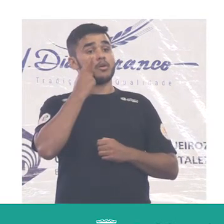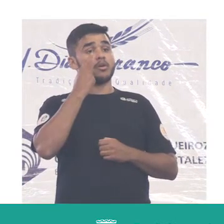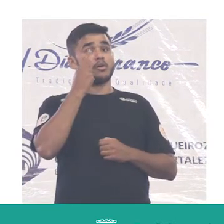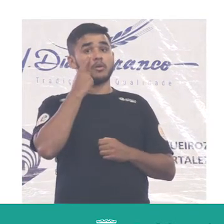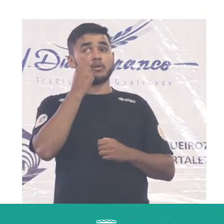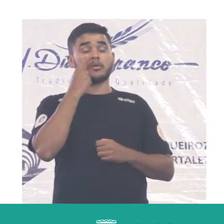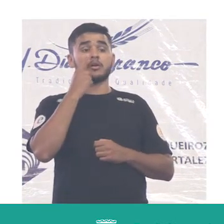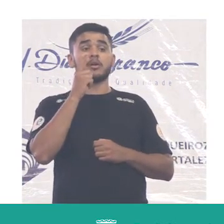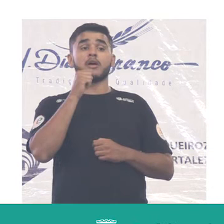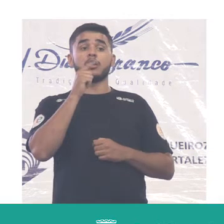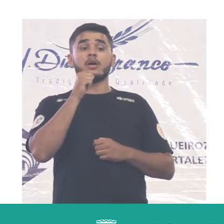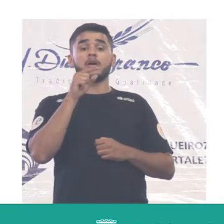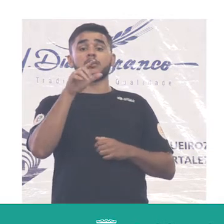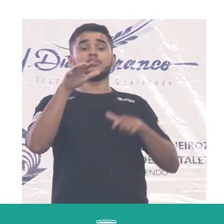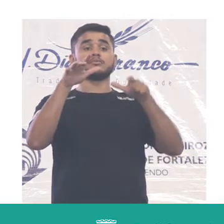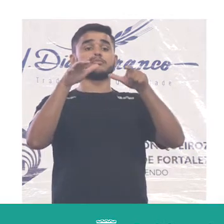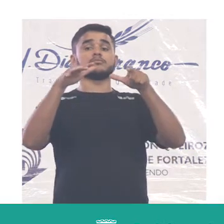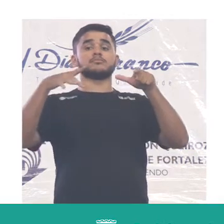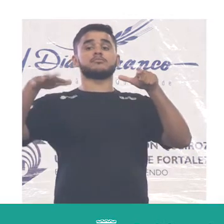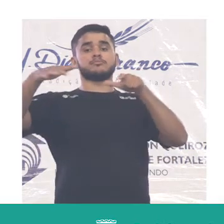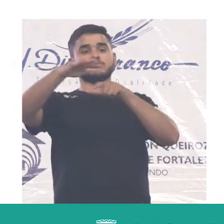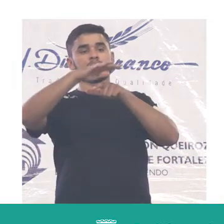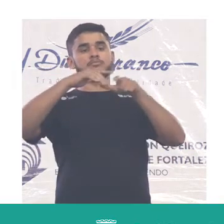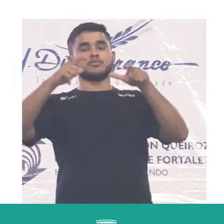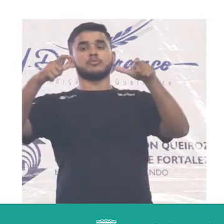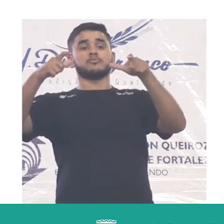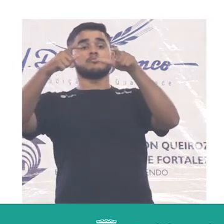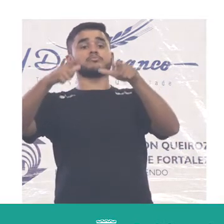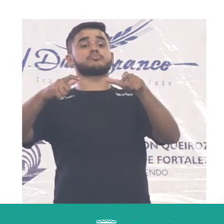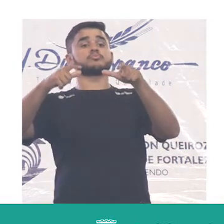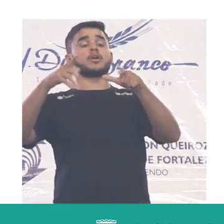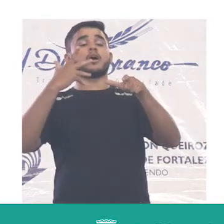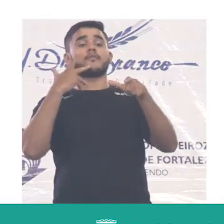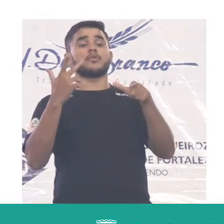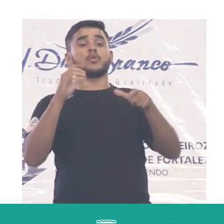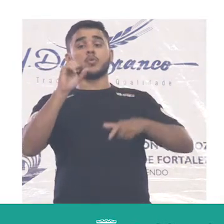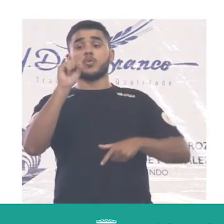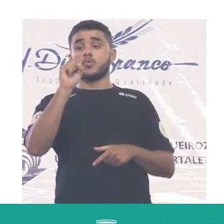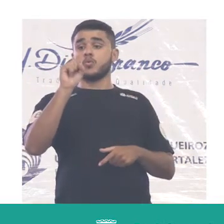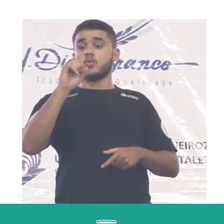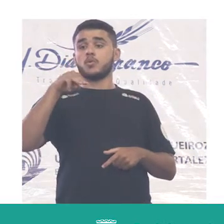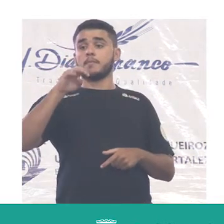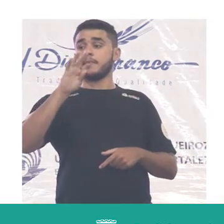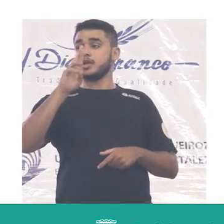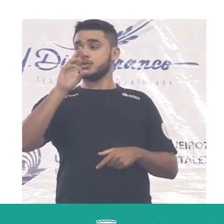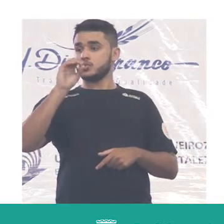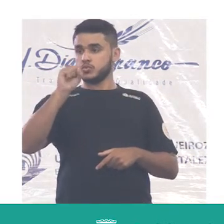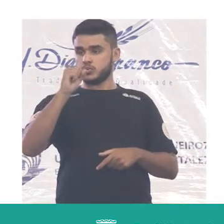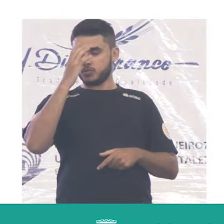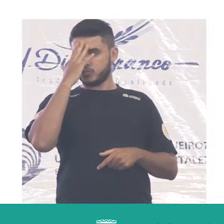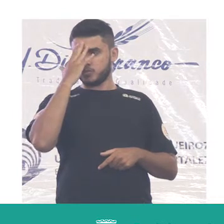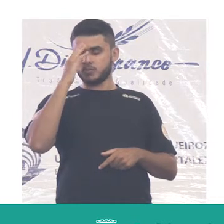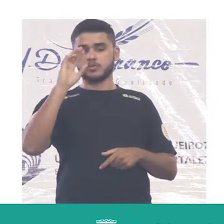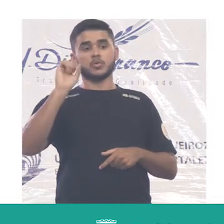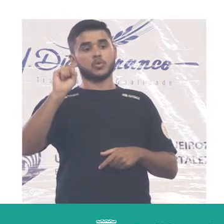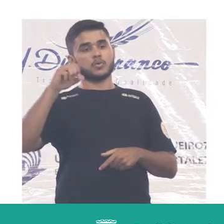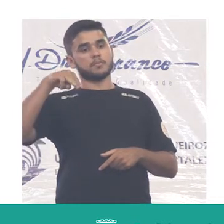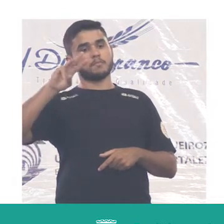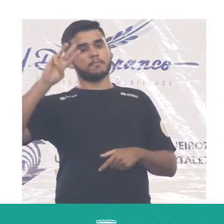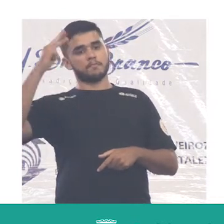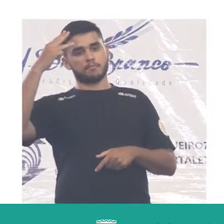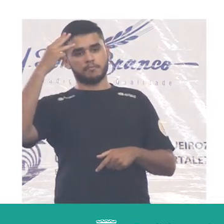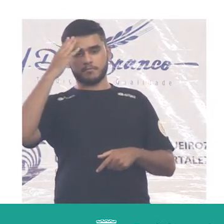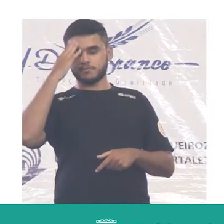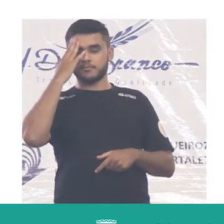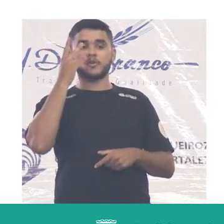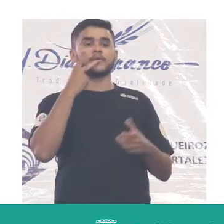Tirando a água, vai ficar uma ilha de lazer com 8 metros cúbicos. 8 metros cúbicos, aí sim, é o π vezes o raio